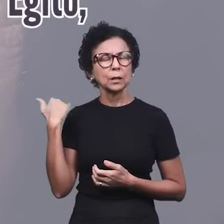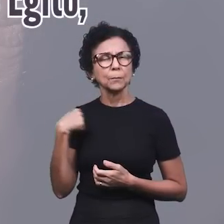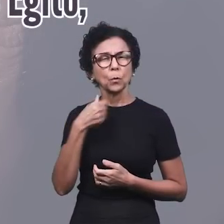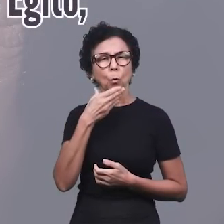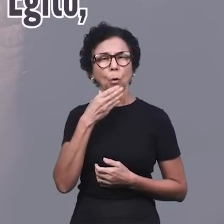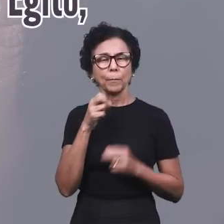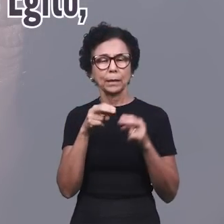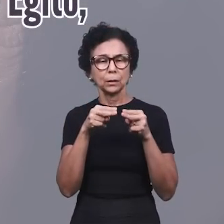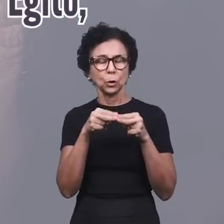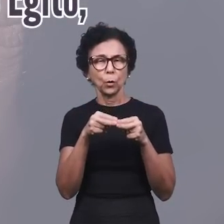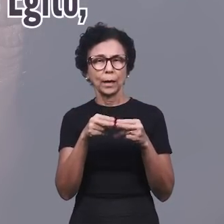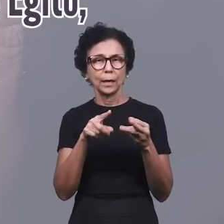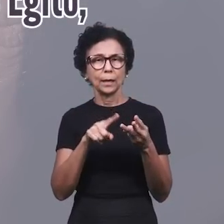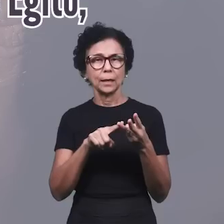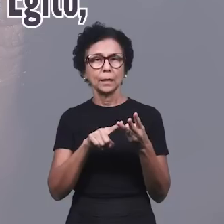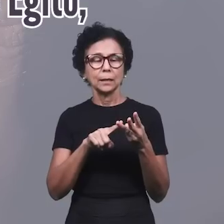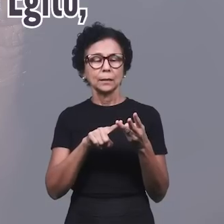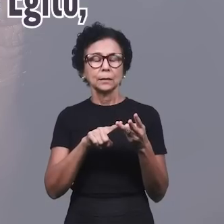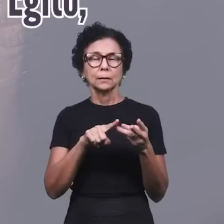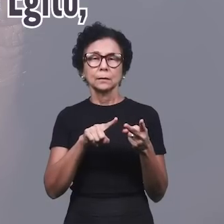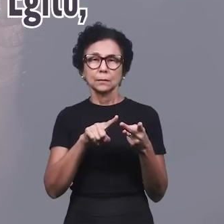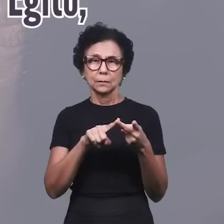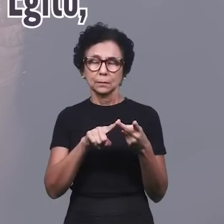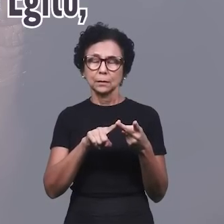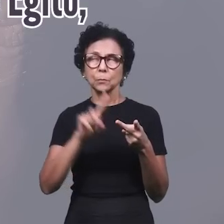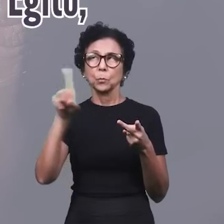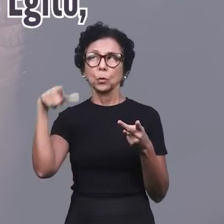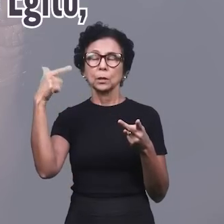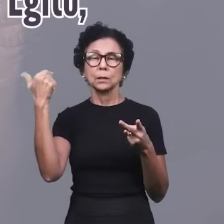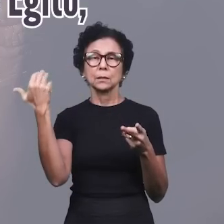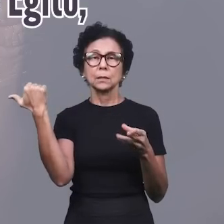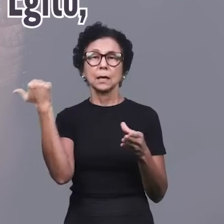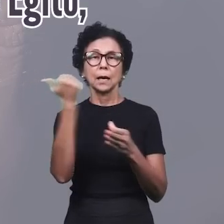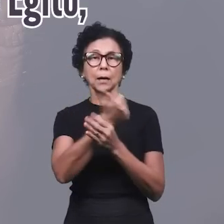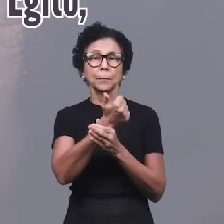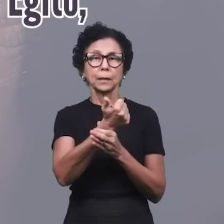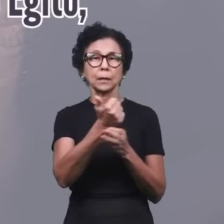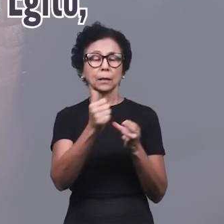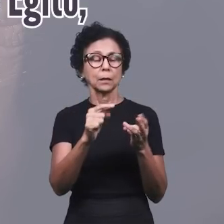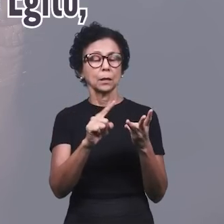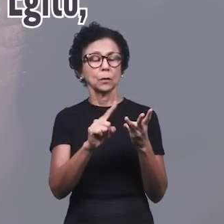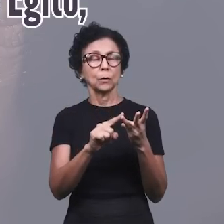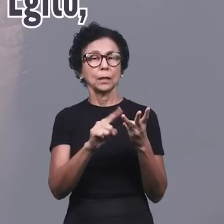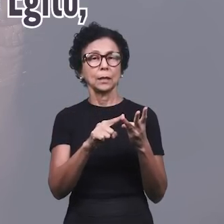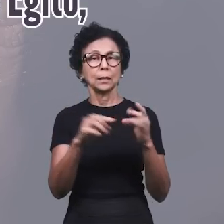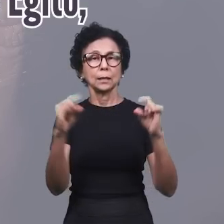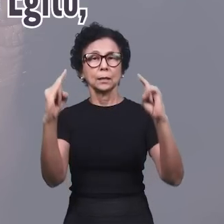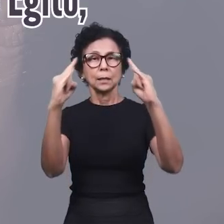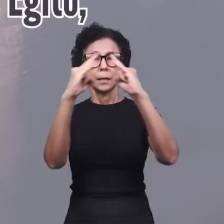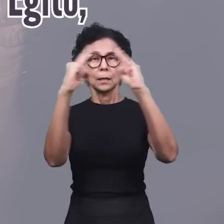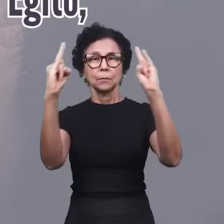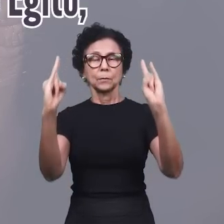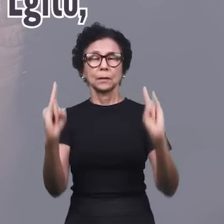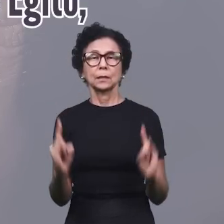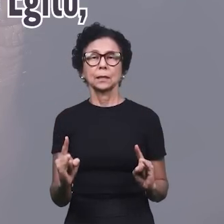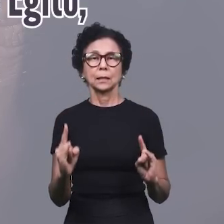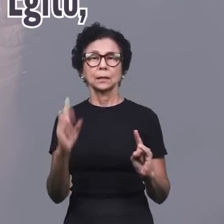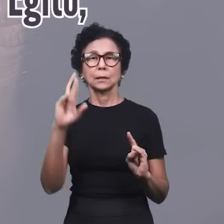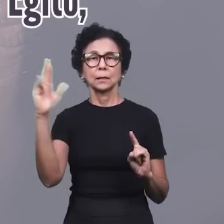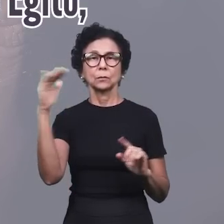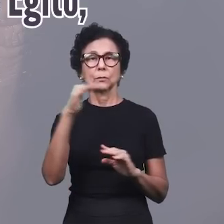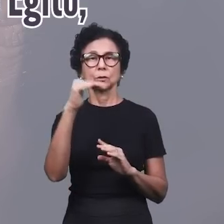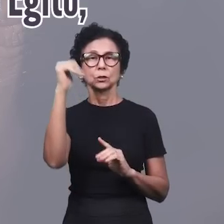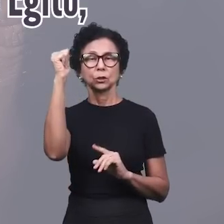ele chamou Abraão e no tabernáculo ele chama a Moisés para